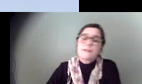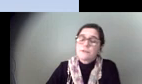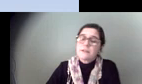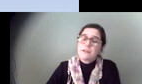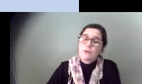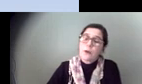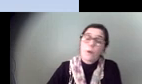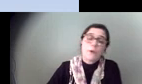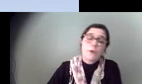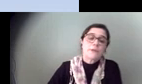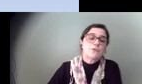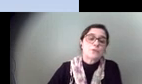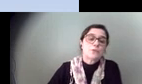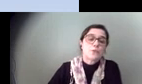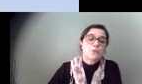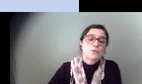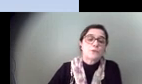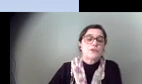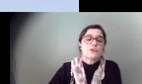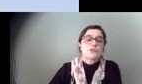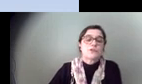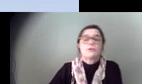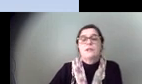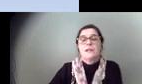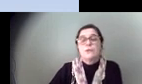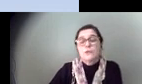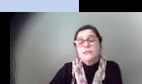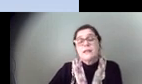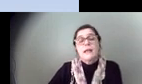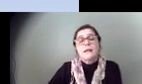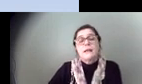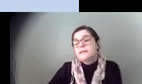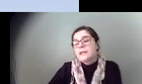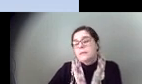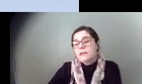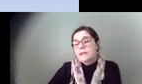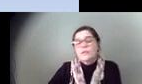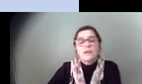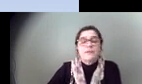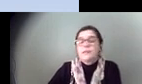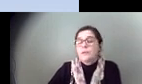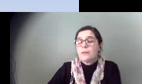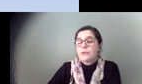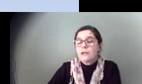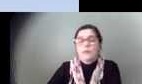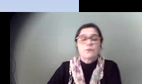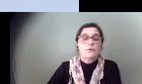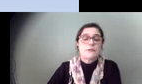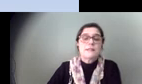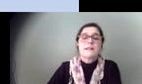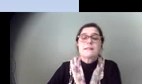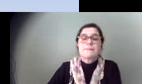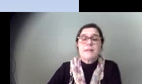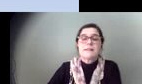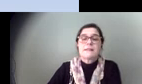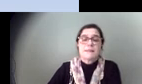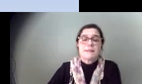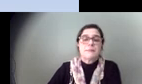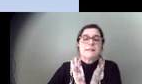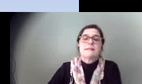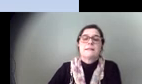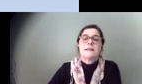PK estão fazendo agora, junto com os professores coordenadores, e esse tema eles já devem ter abordado com vocês